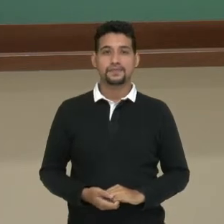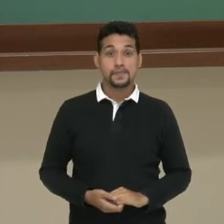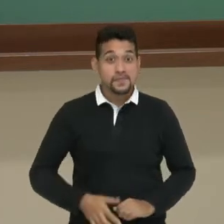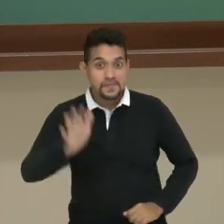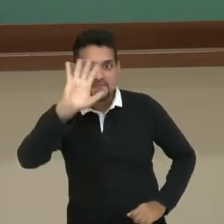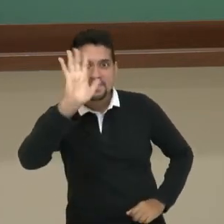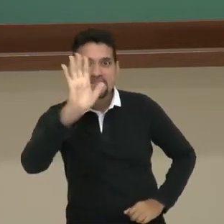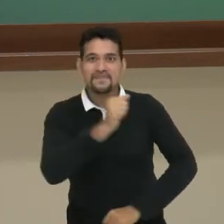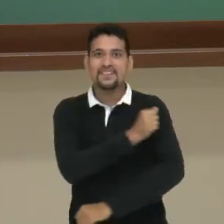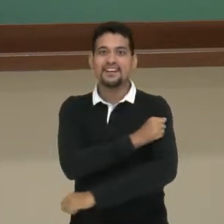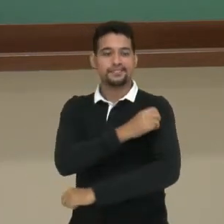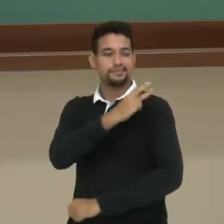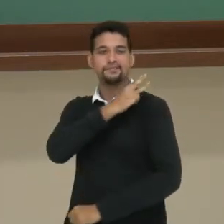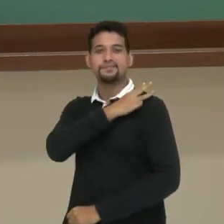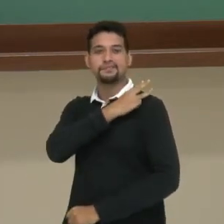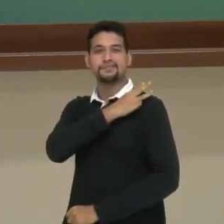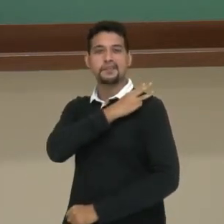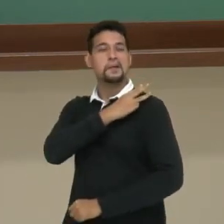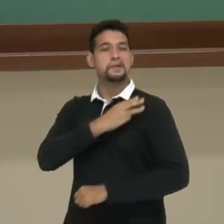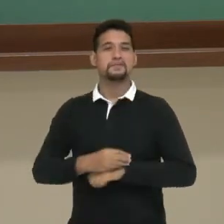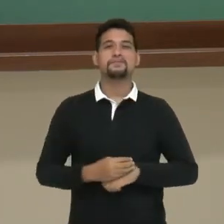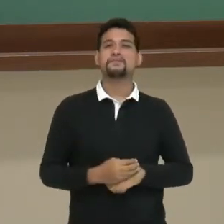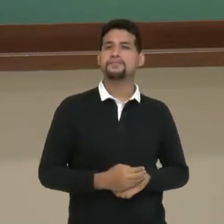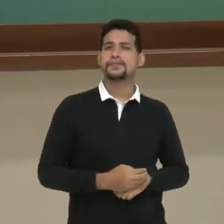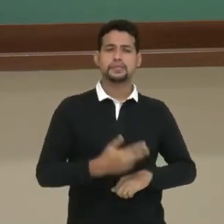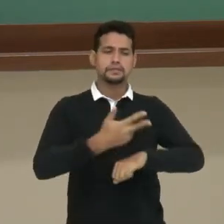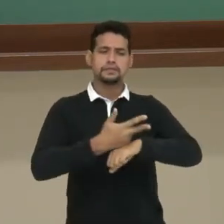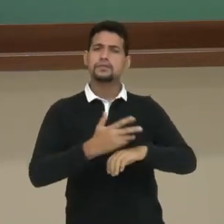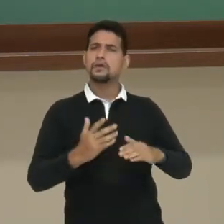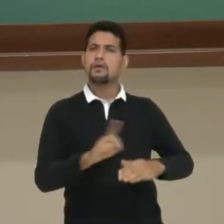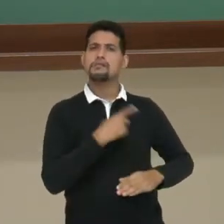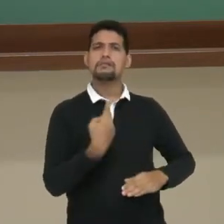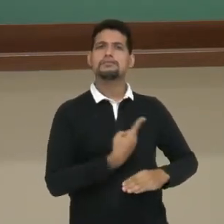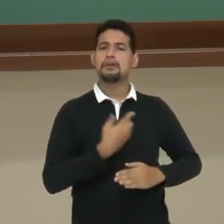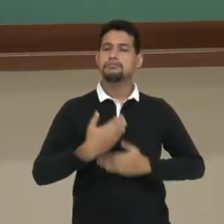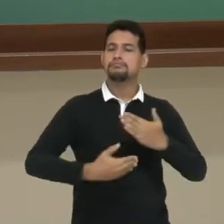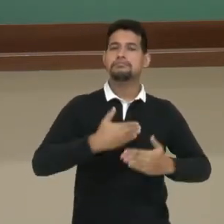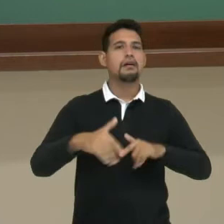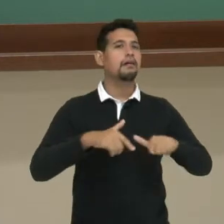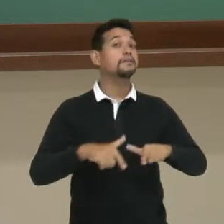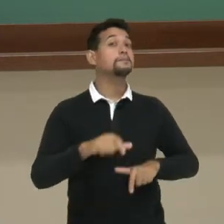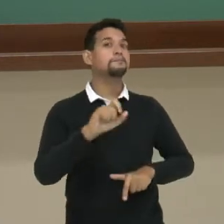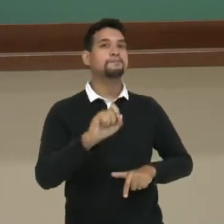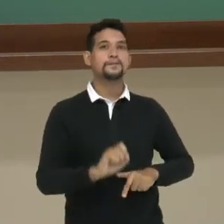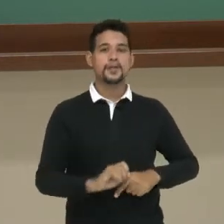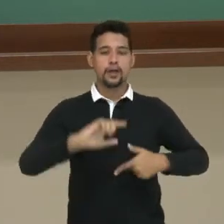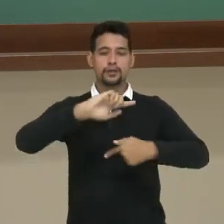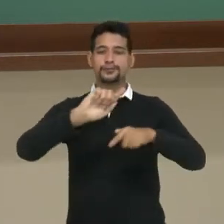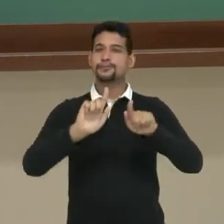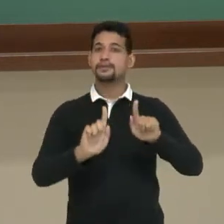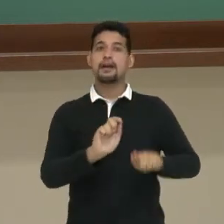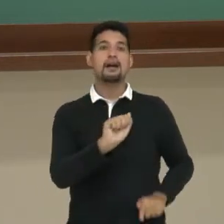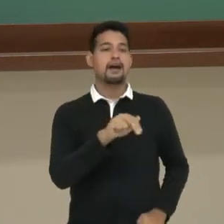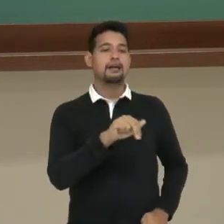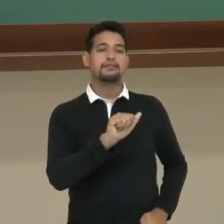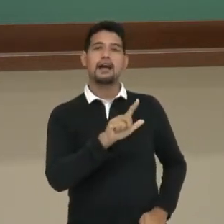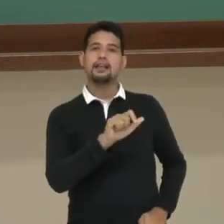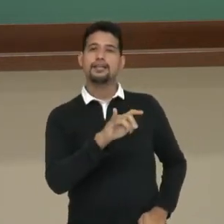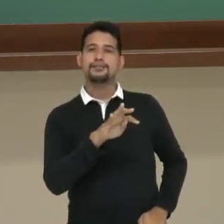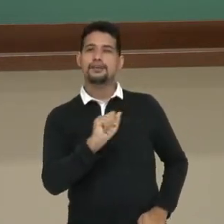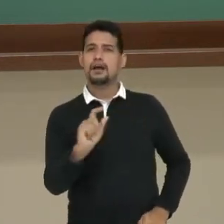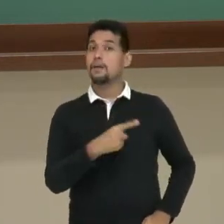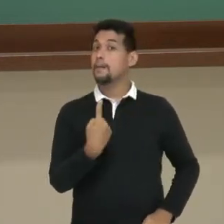Olá, estudantes da terceira série do ensino médio. Nesse vídeo vamos continuar trabalhando com geometria analítica. Mais